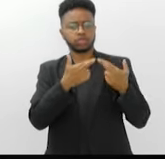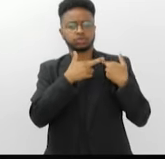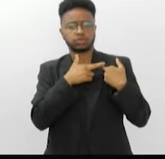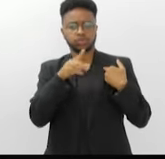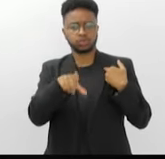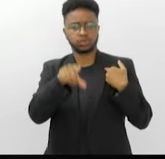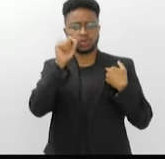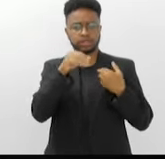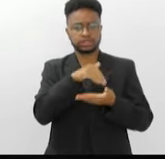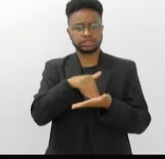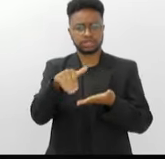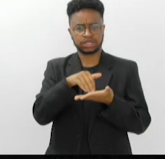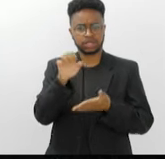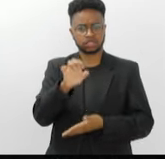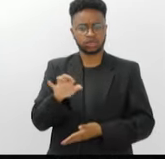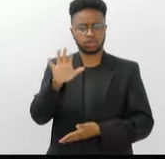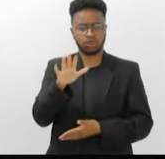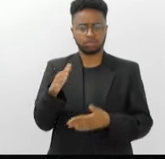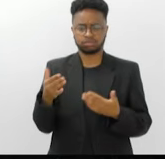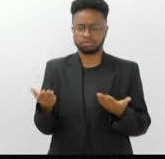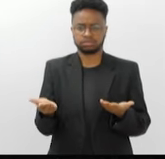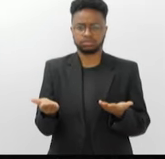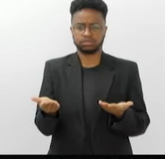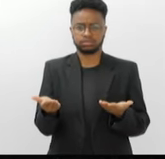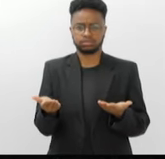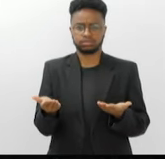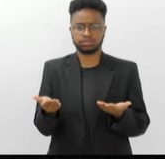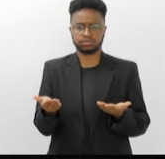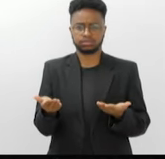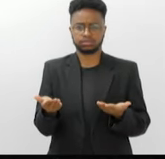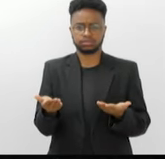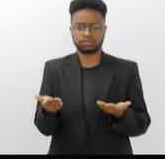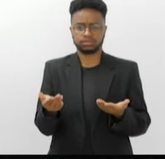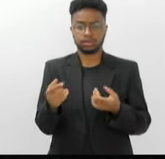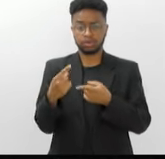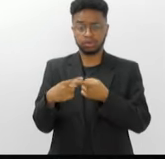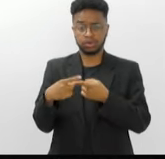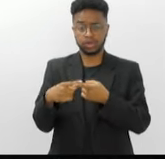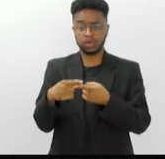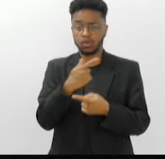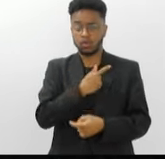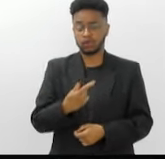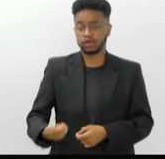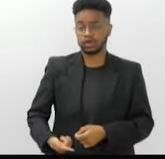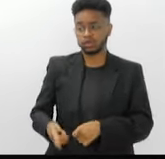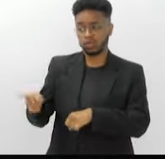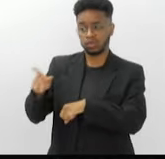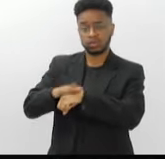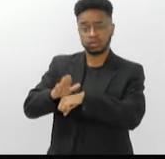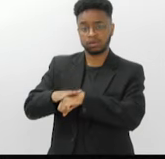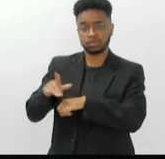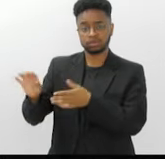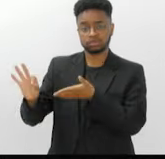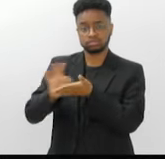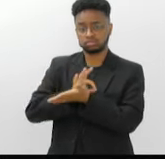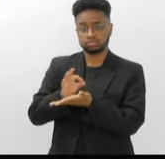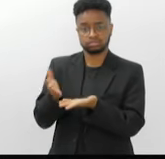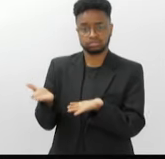um secretário de Estado, quando a cadeta é do governador. Isso é uma quebra